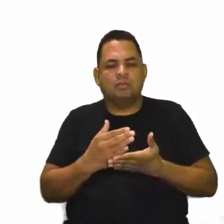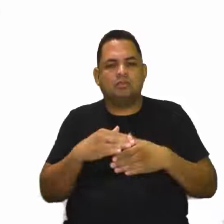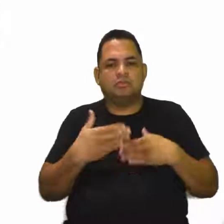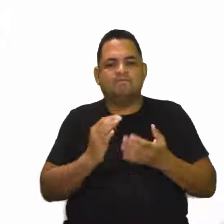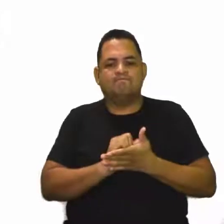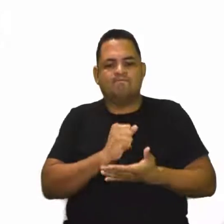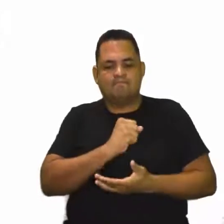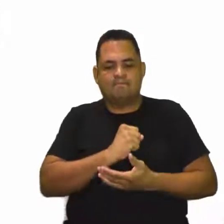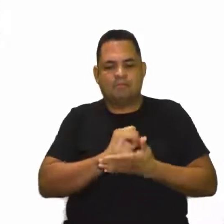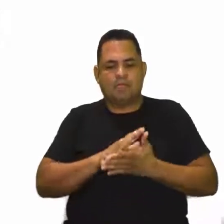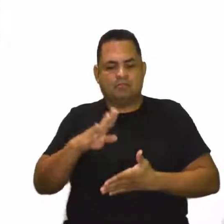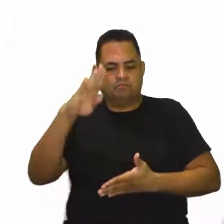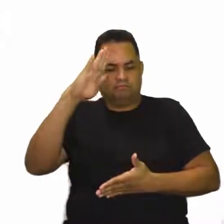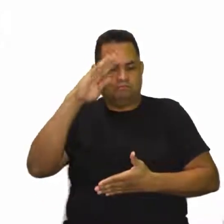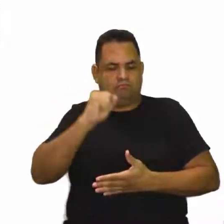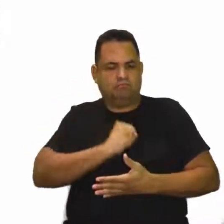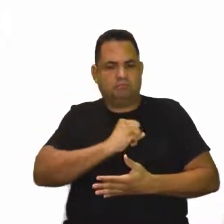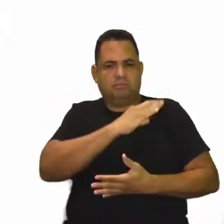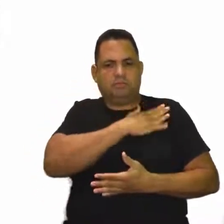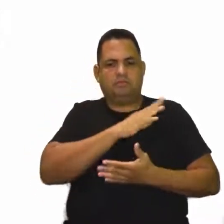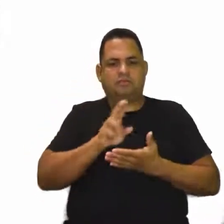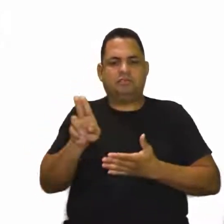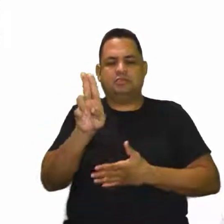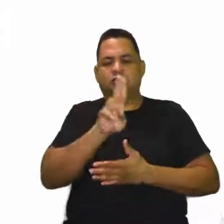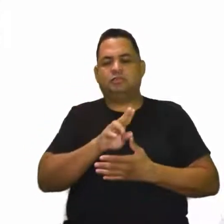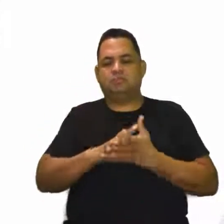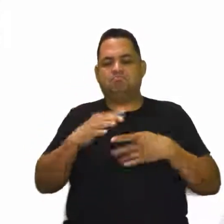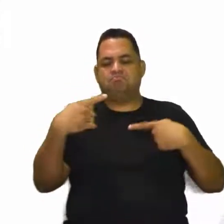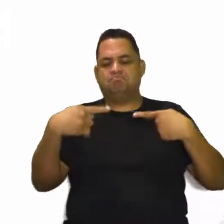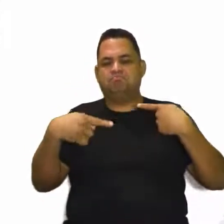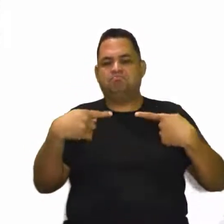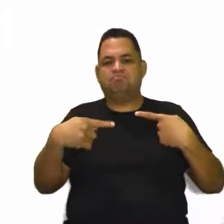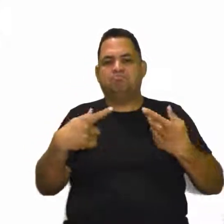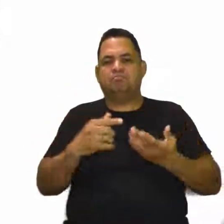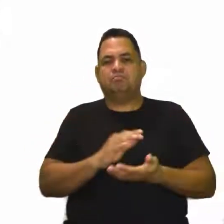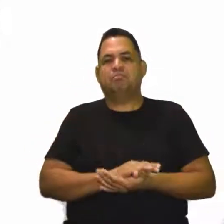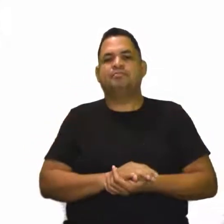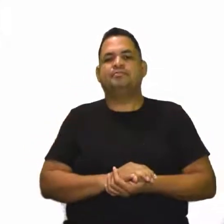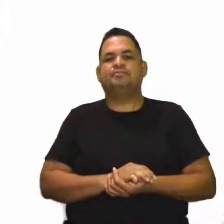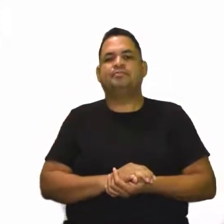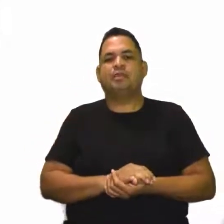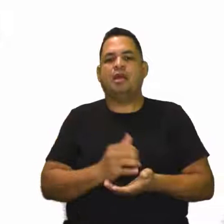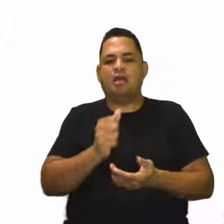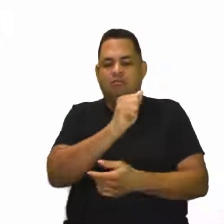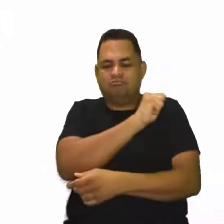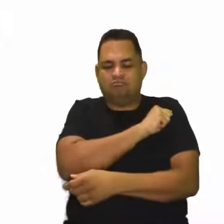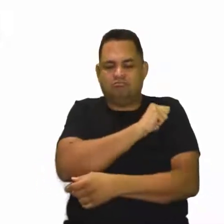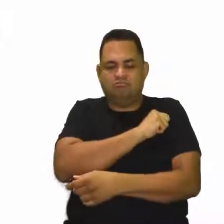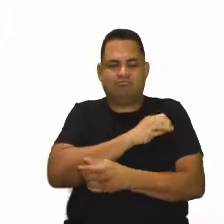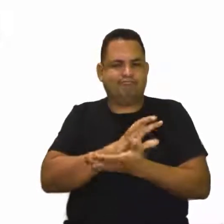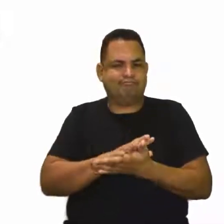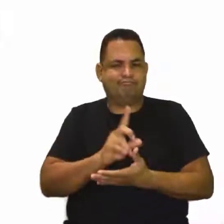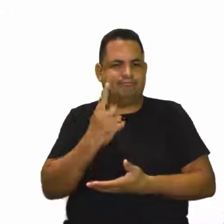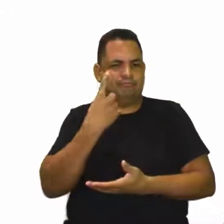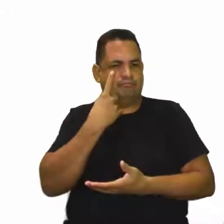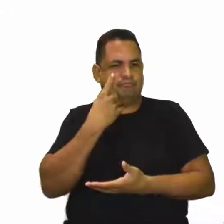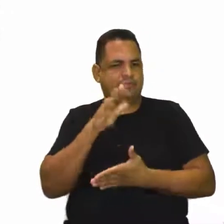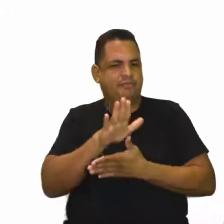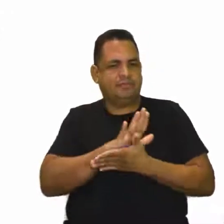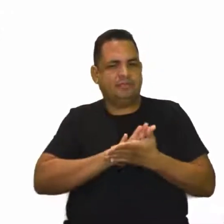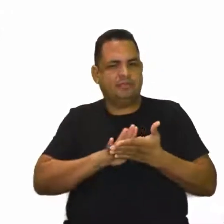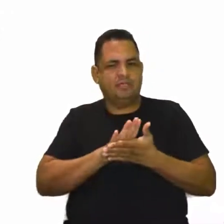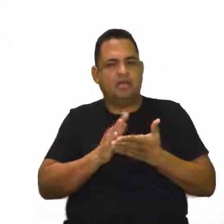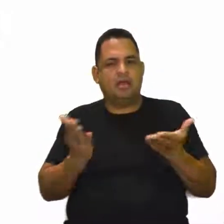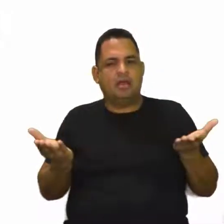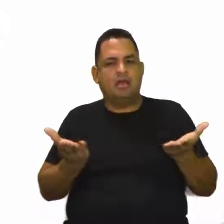o exército vai ser usado pela política. Ah, aluno, tu não viu nada? Agora